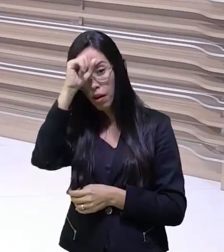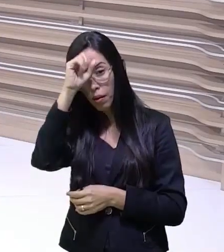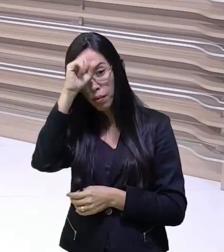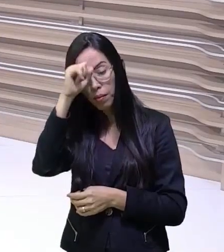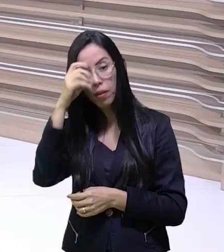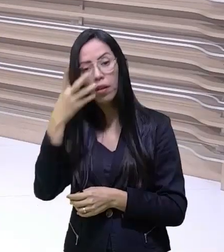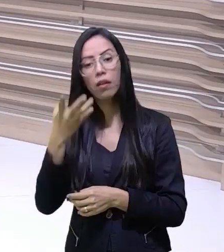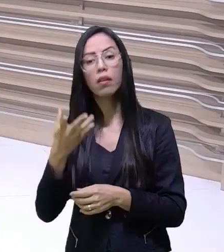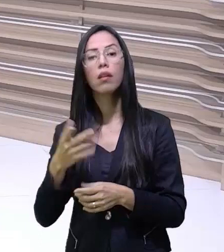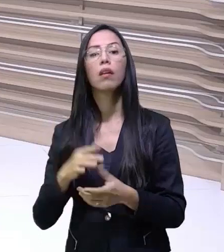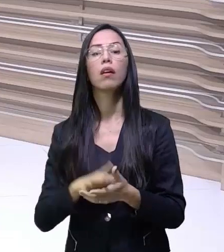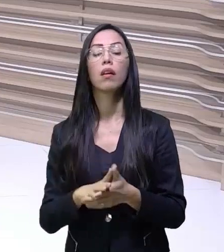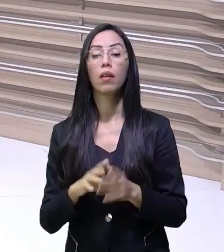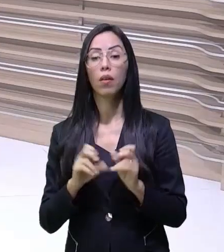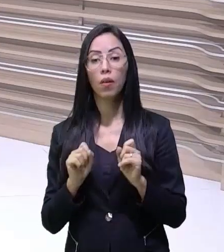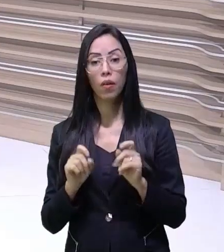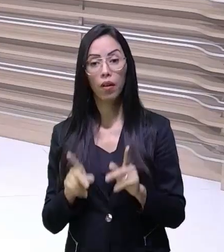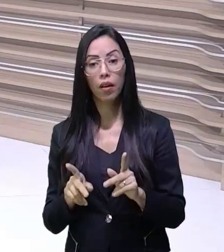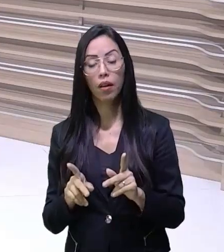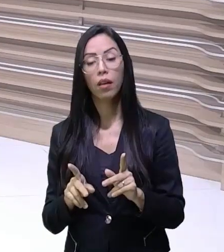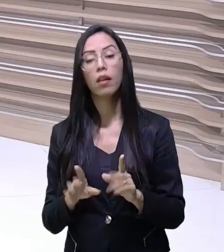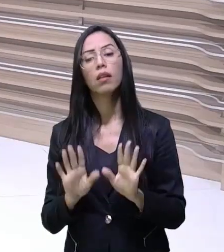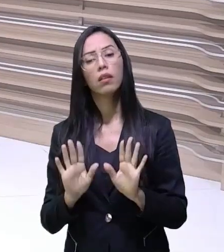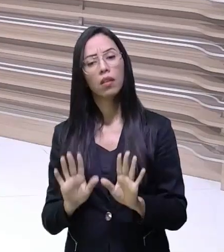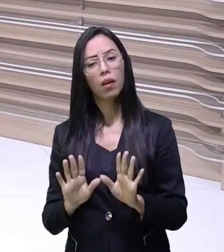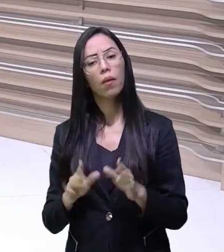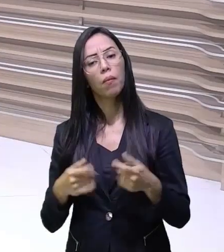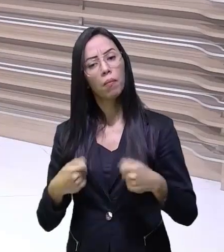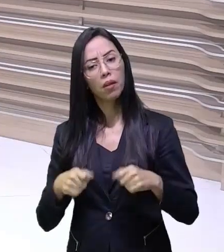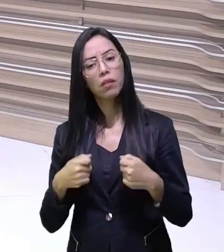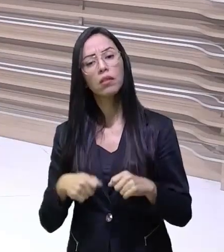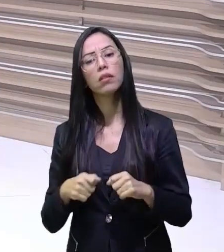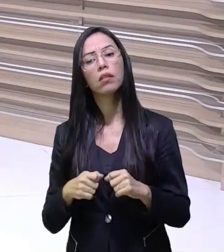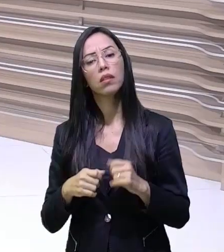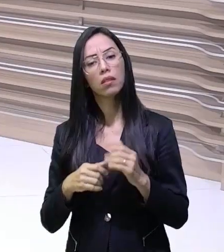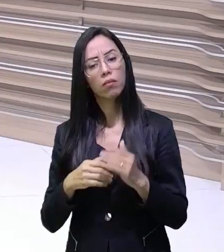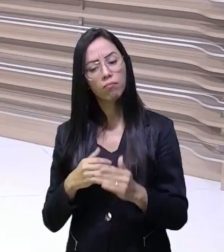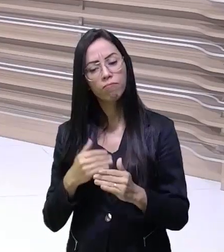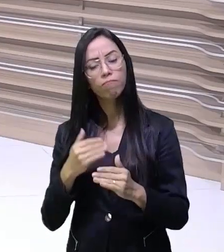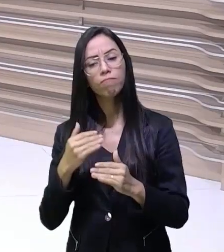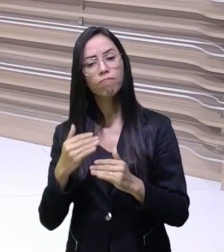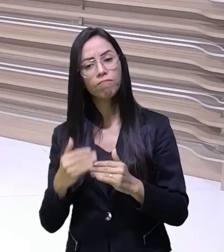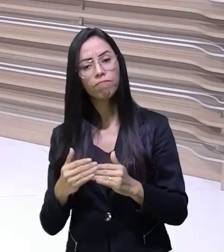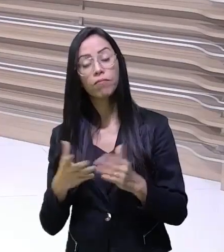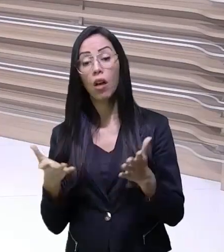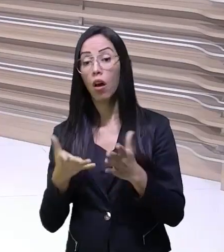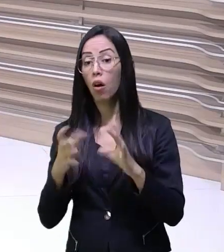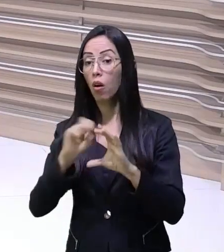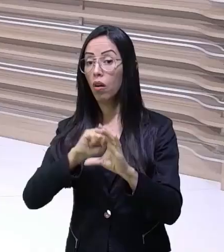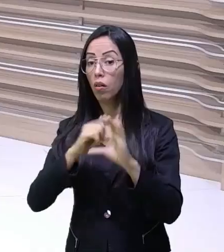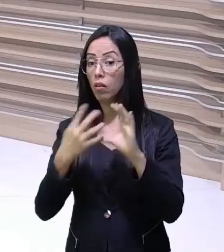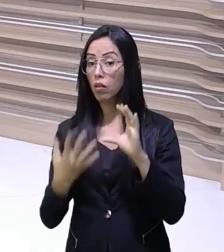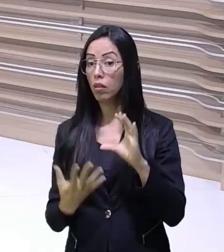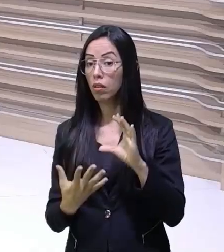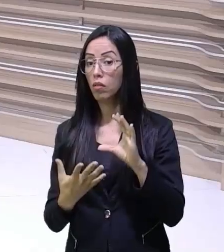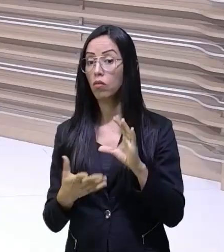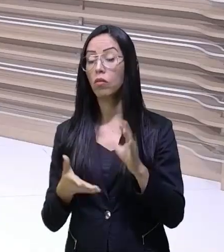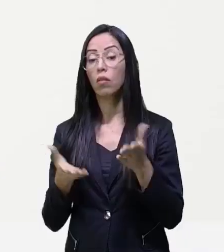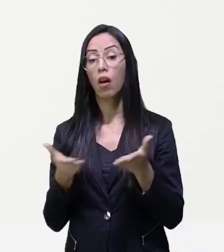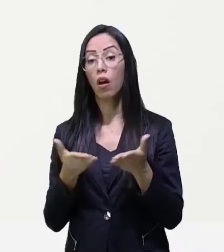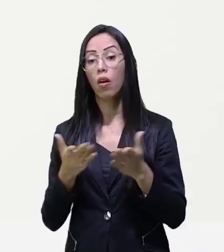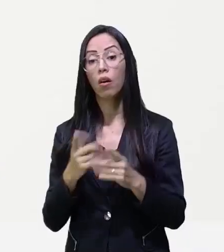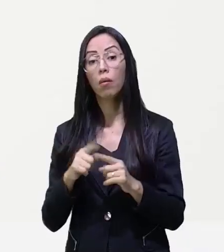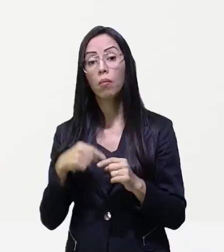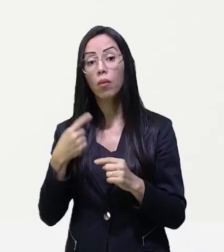ao exemplo. Então a gente precisa realmente passar por esse passo a passo. Agora eu estou nas características, então me acompanhe aqui na